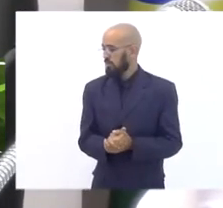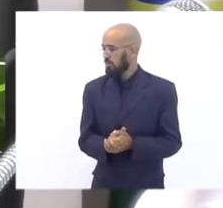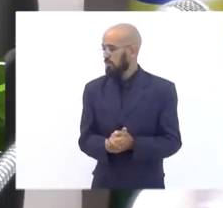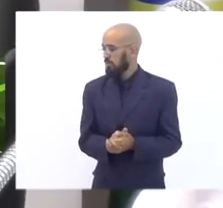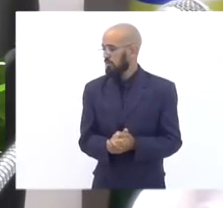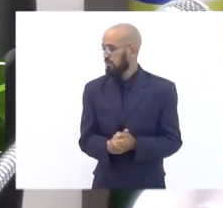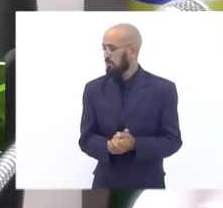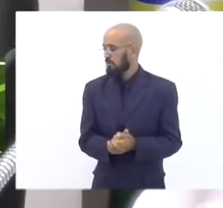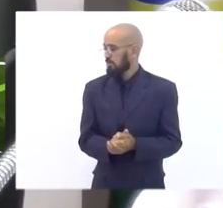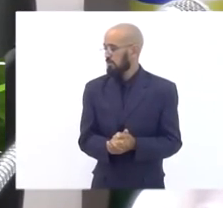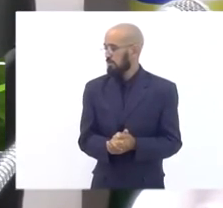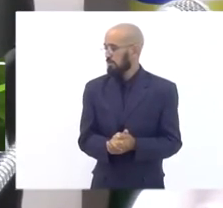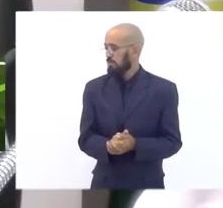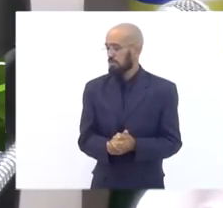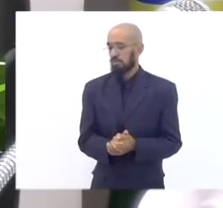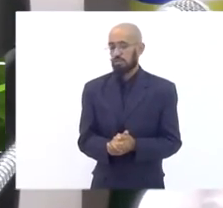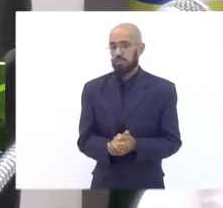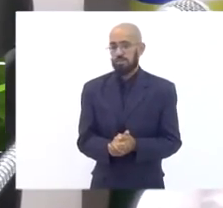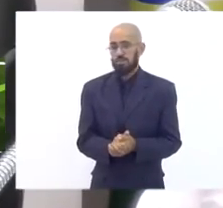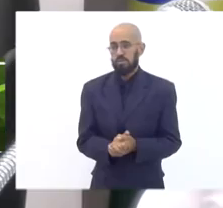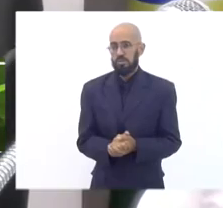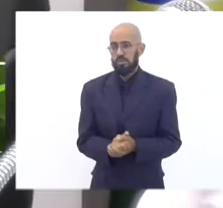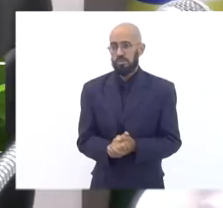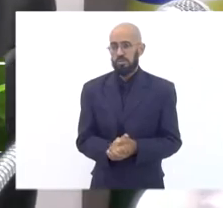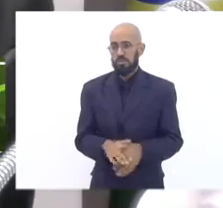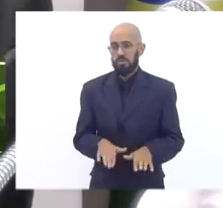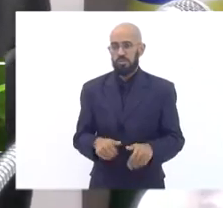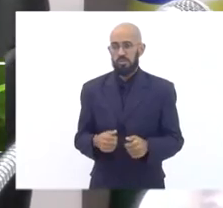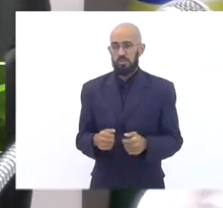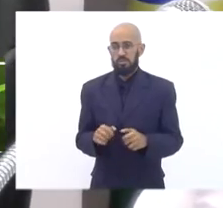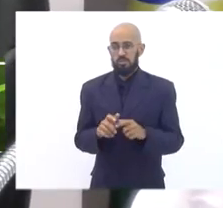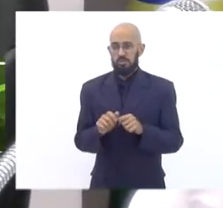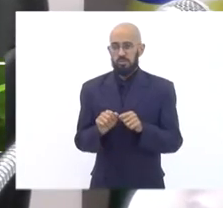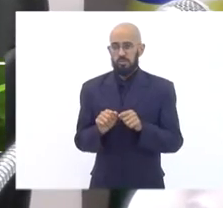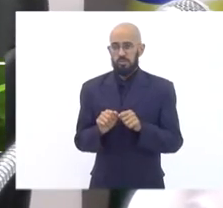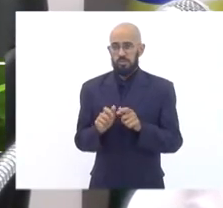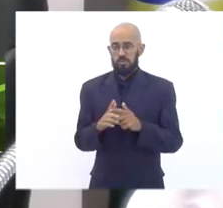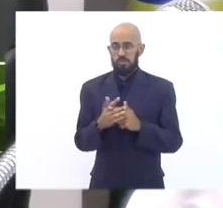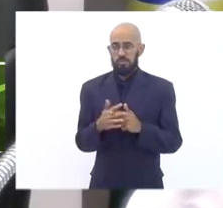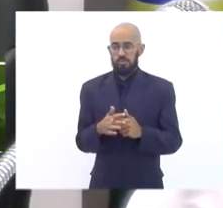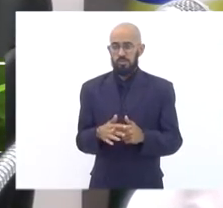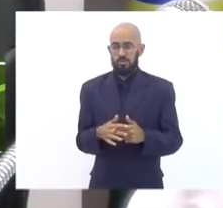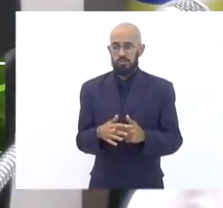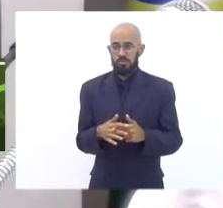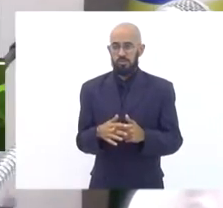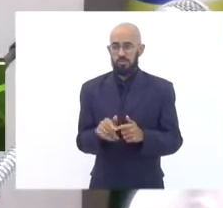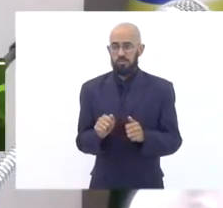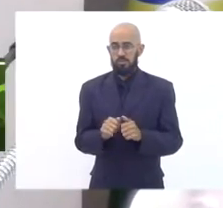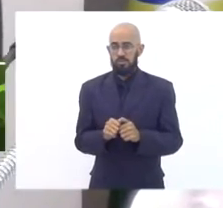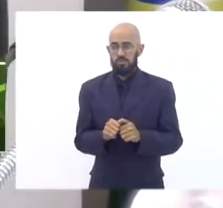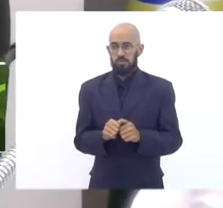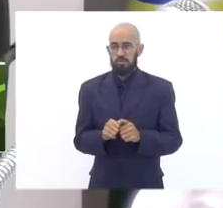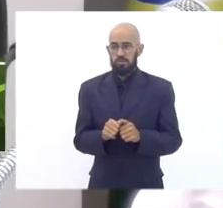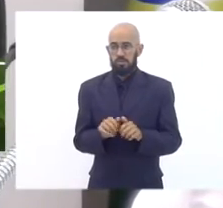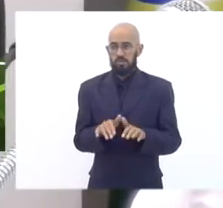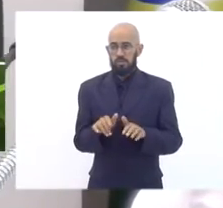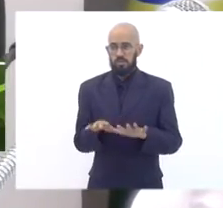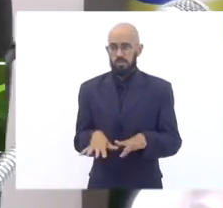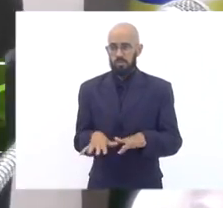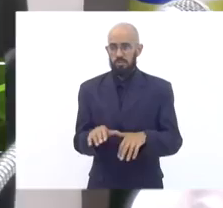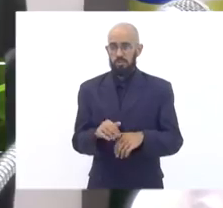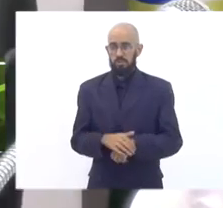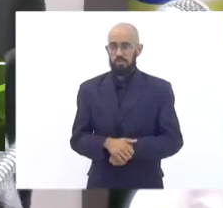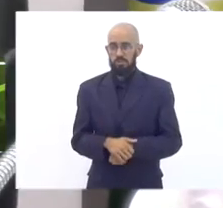apreciadas e, na apreciação, fazer os ajustes que sejam considerados necessários. É isso daí.